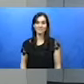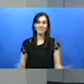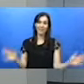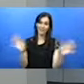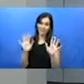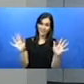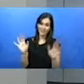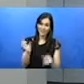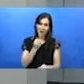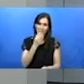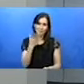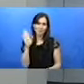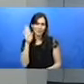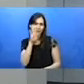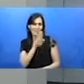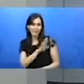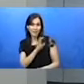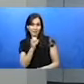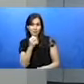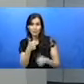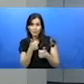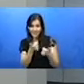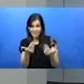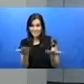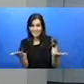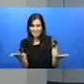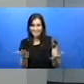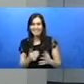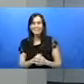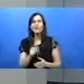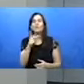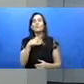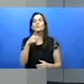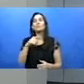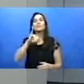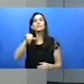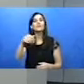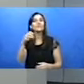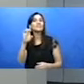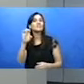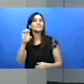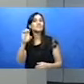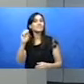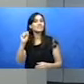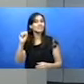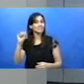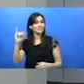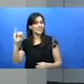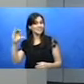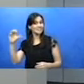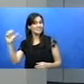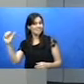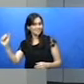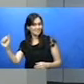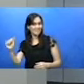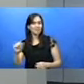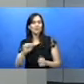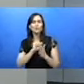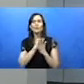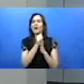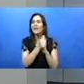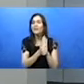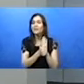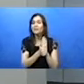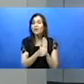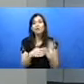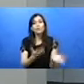Olá, boa tarde, tudo bem com vocês? Eu sou a professora Jéssica, do Atendimento Educacional Especializado. Estou trazendo para